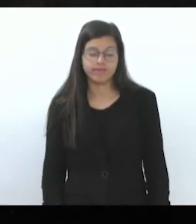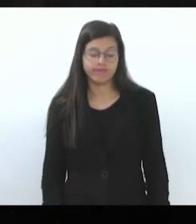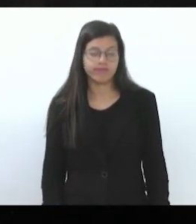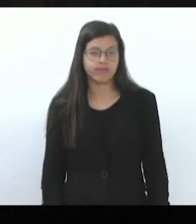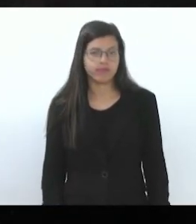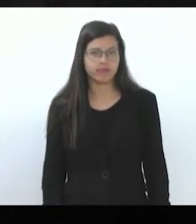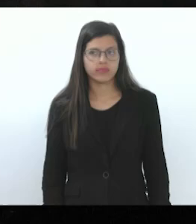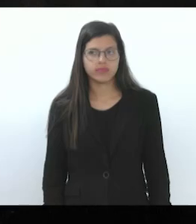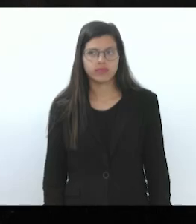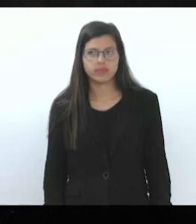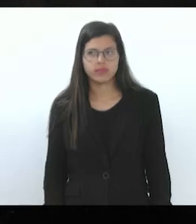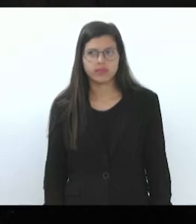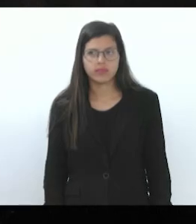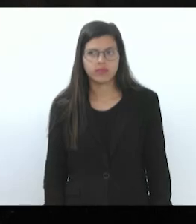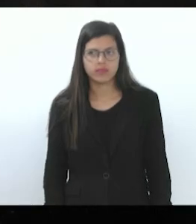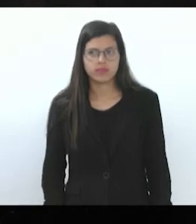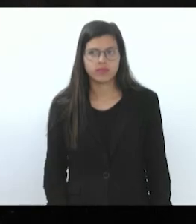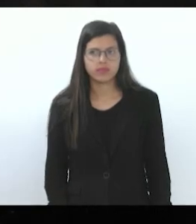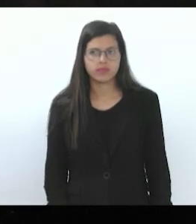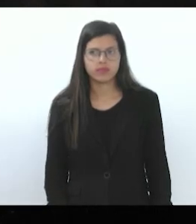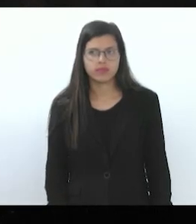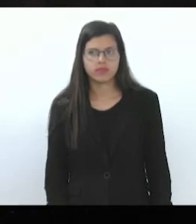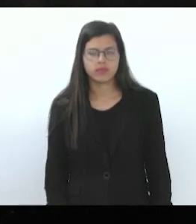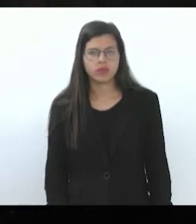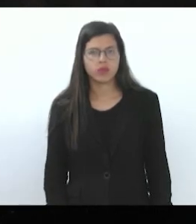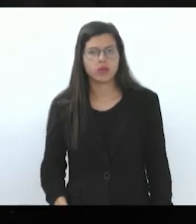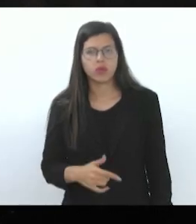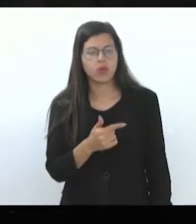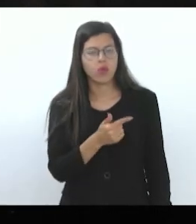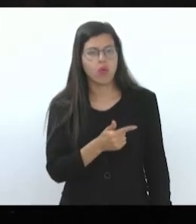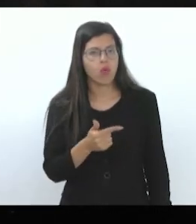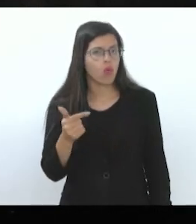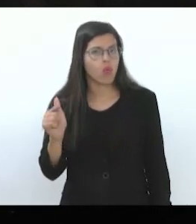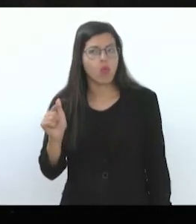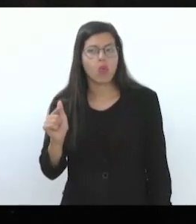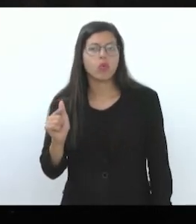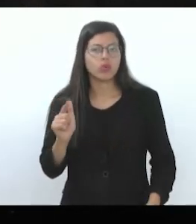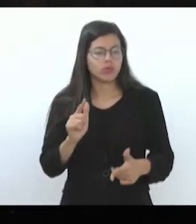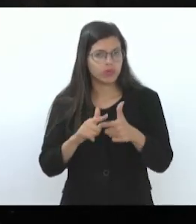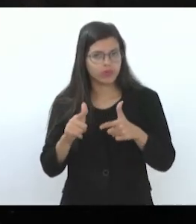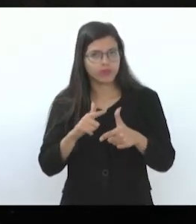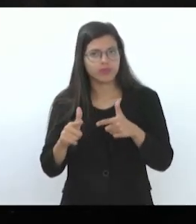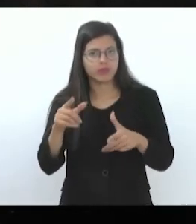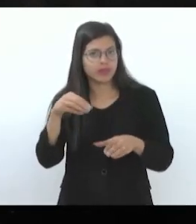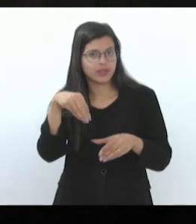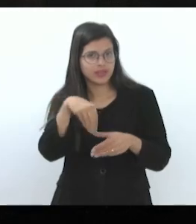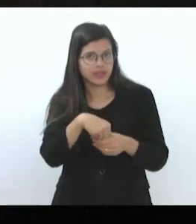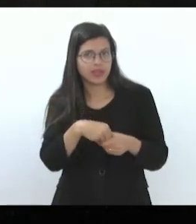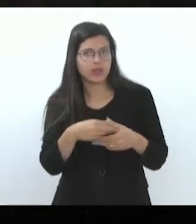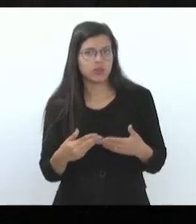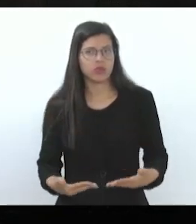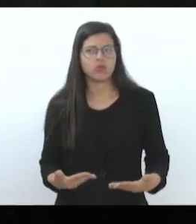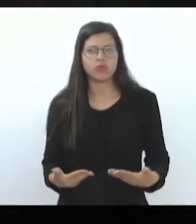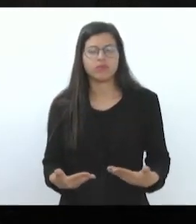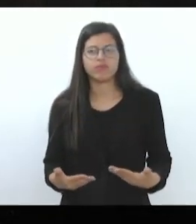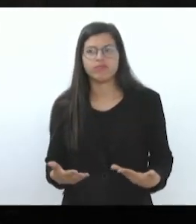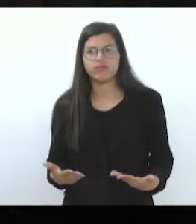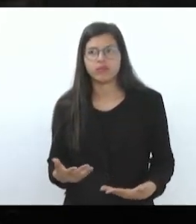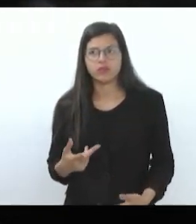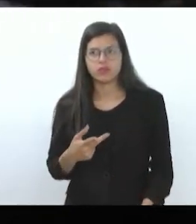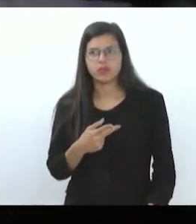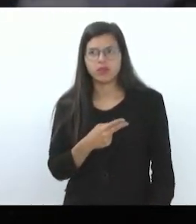Isso é um outro escândalo dentro do escândalo. Então, senhora presidente, além